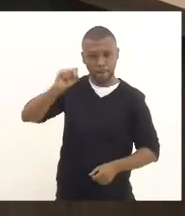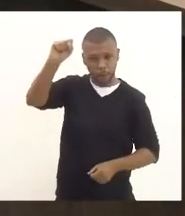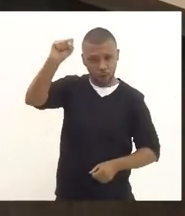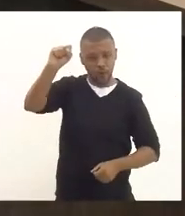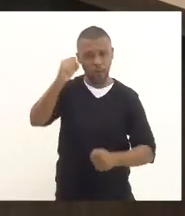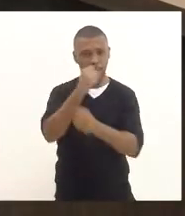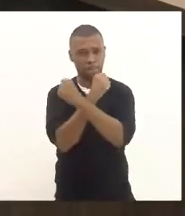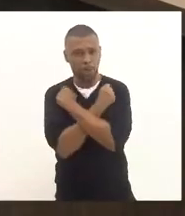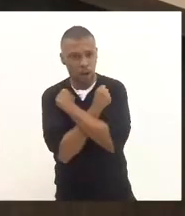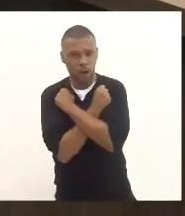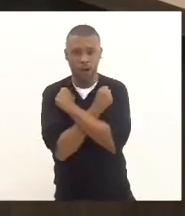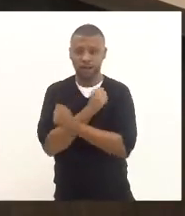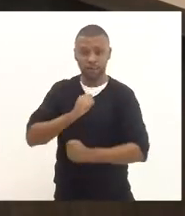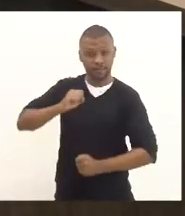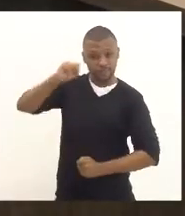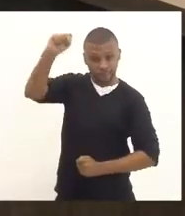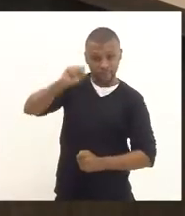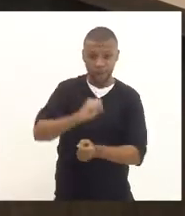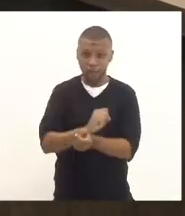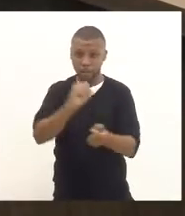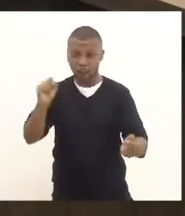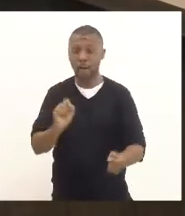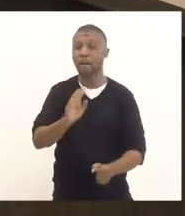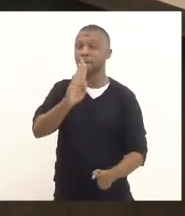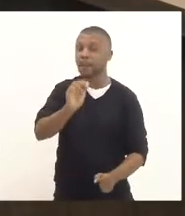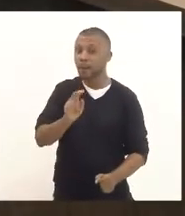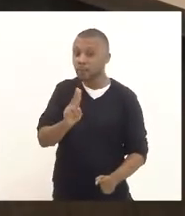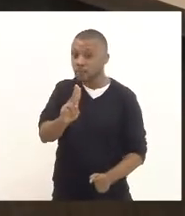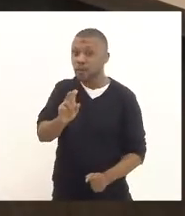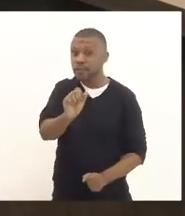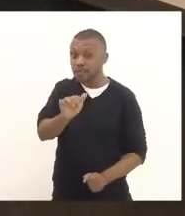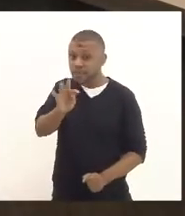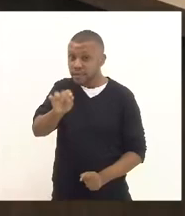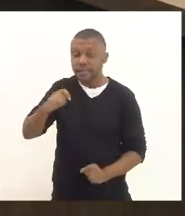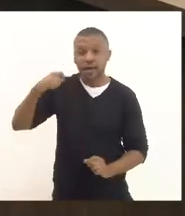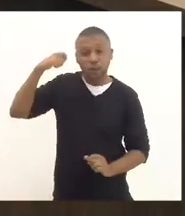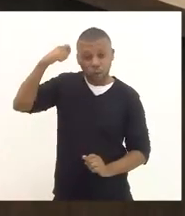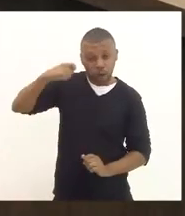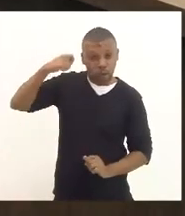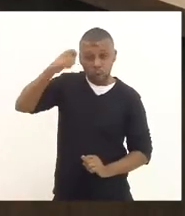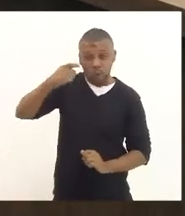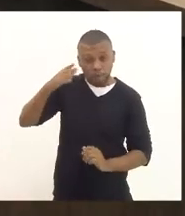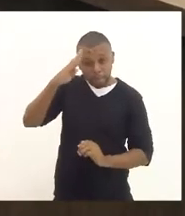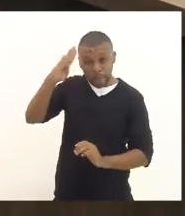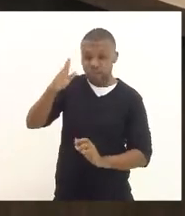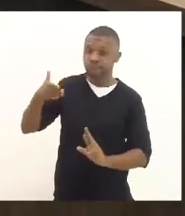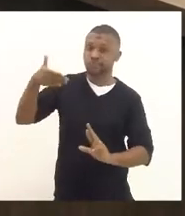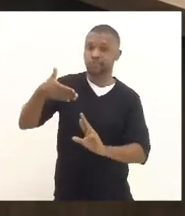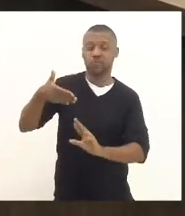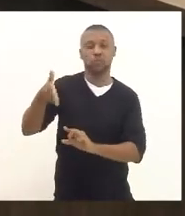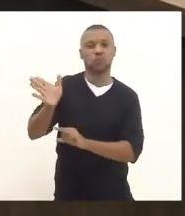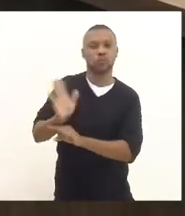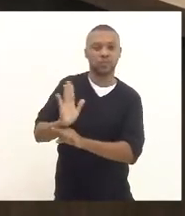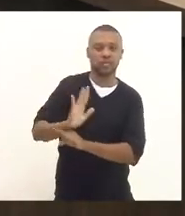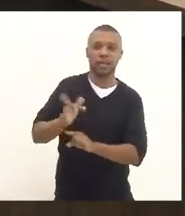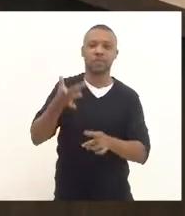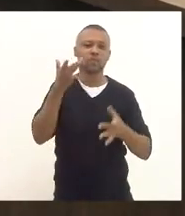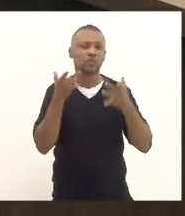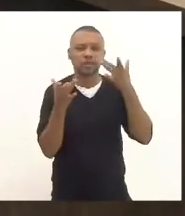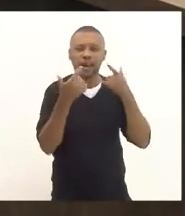viva a nossa libertação viva a bagunça Santana vivo um grande ator no cinema e do teatro brasileiro